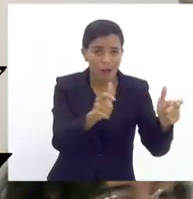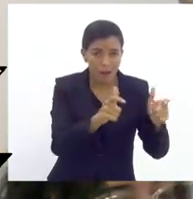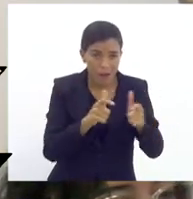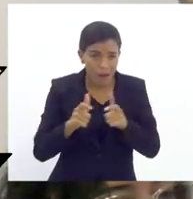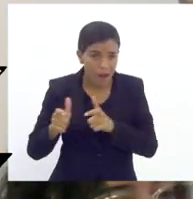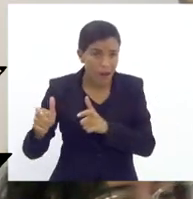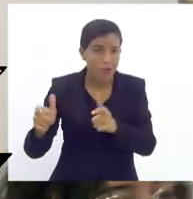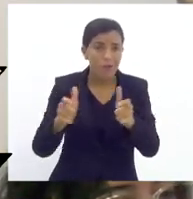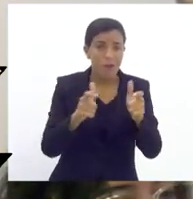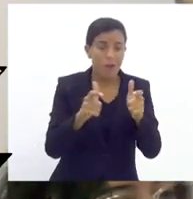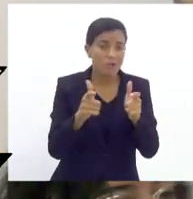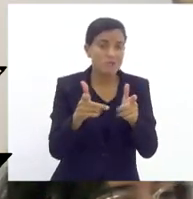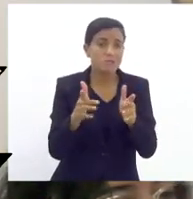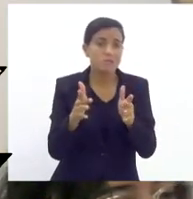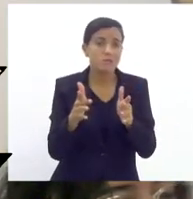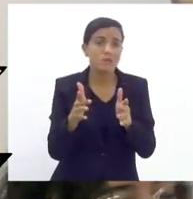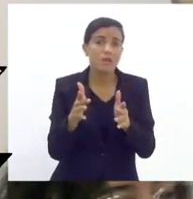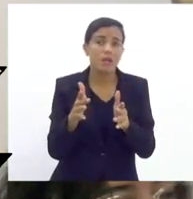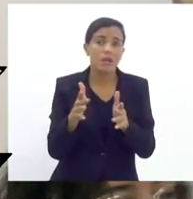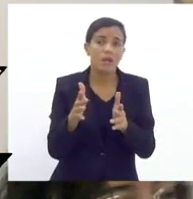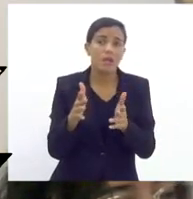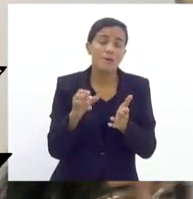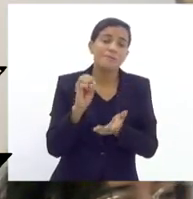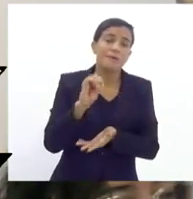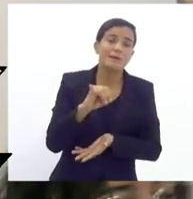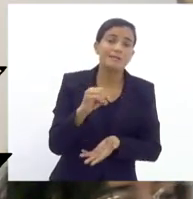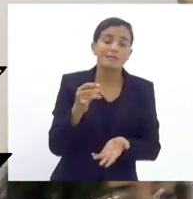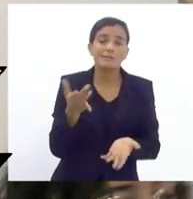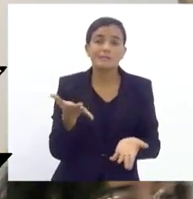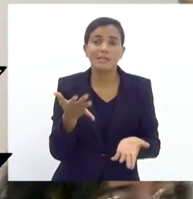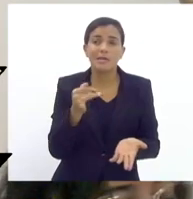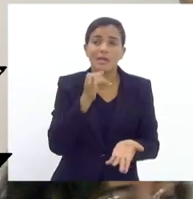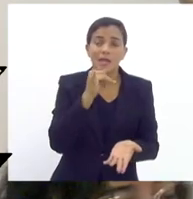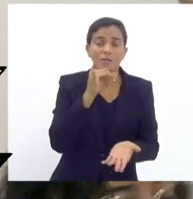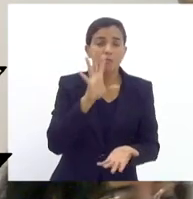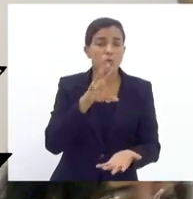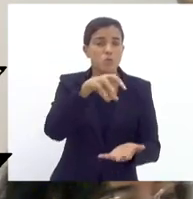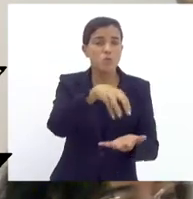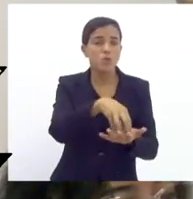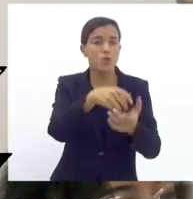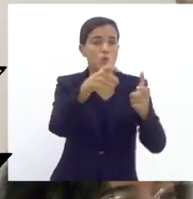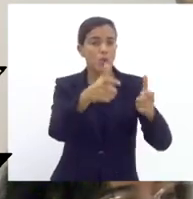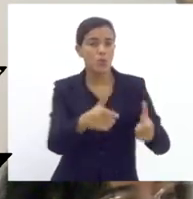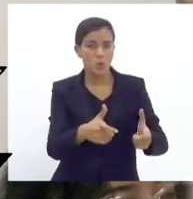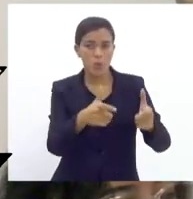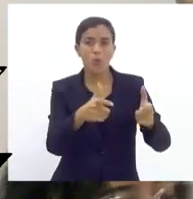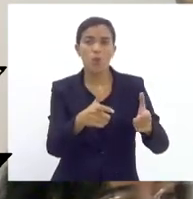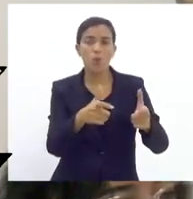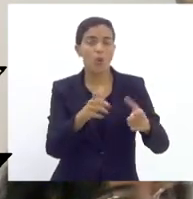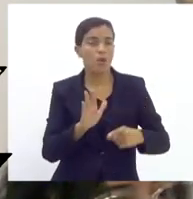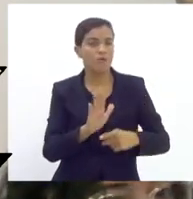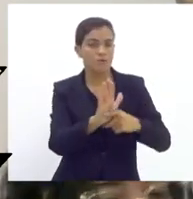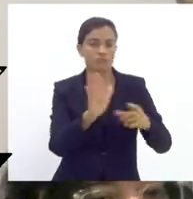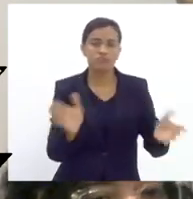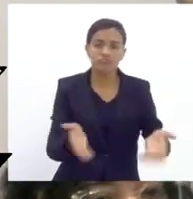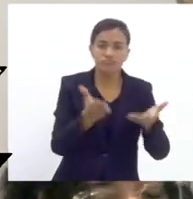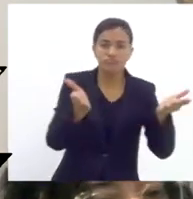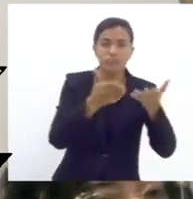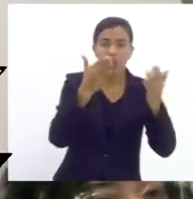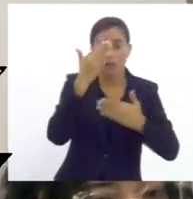lugares mas se tem um centro um ponto de conversa ajudará Muito